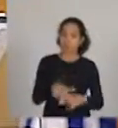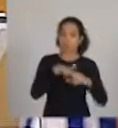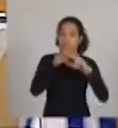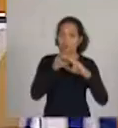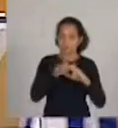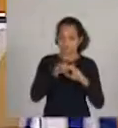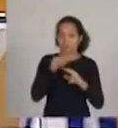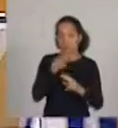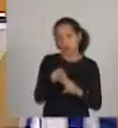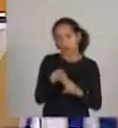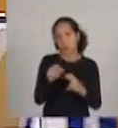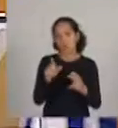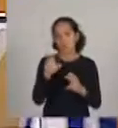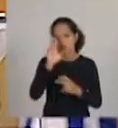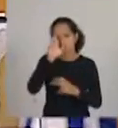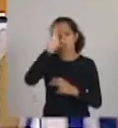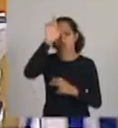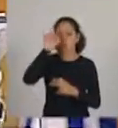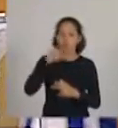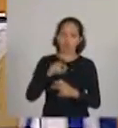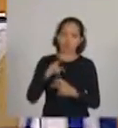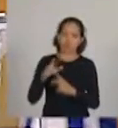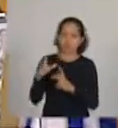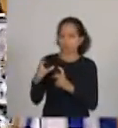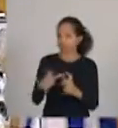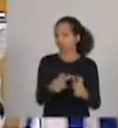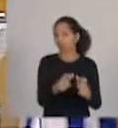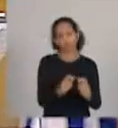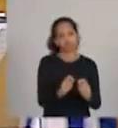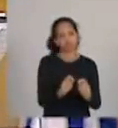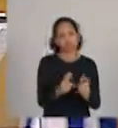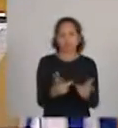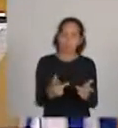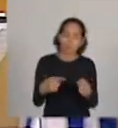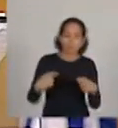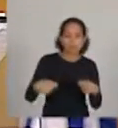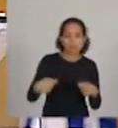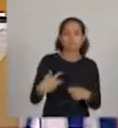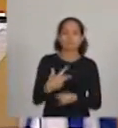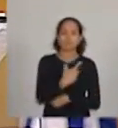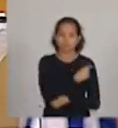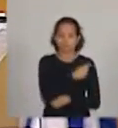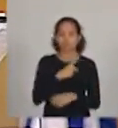das nossas autoridades constituídas, especialmente de saúde, de que